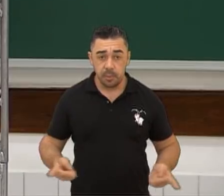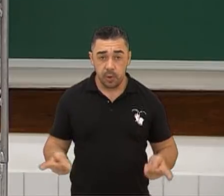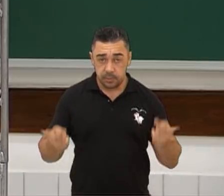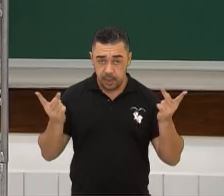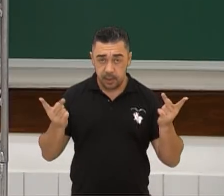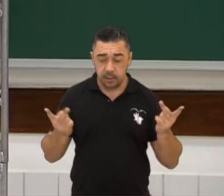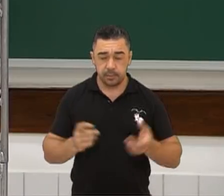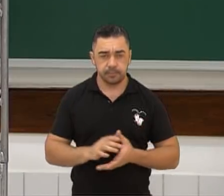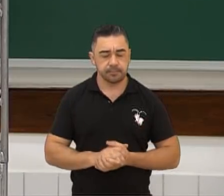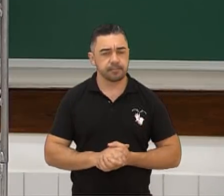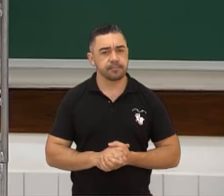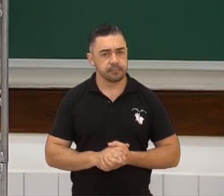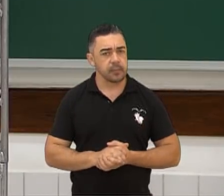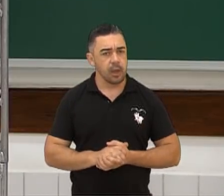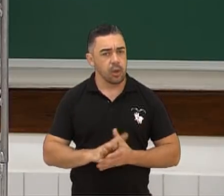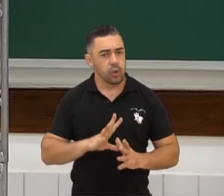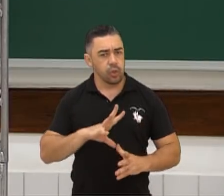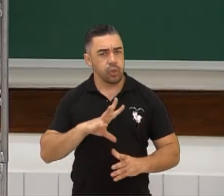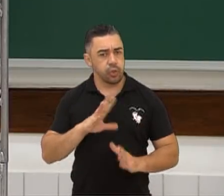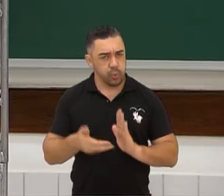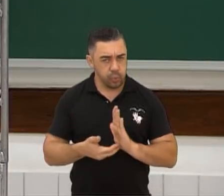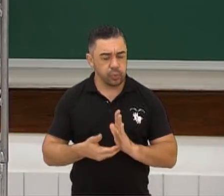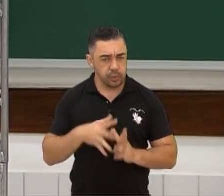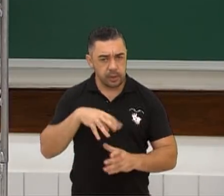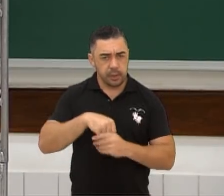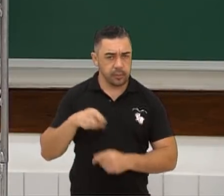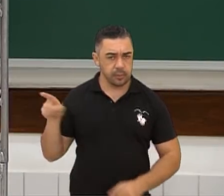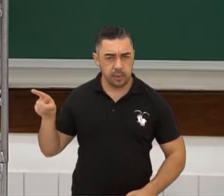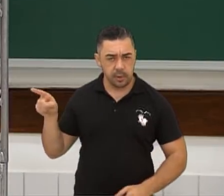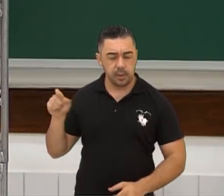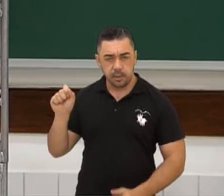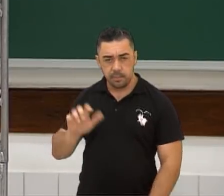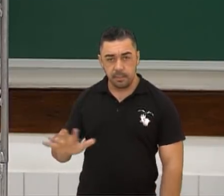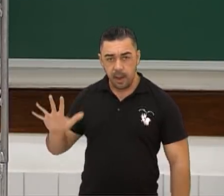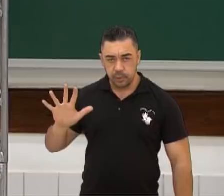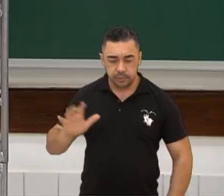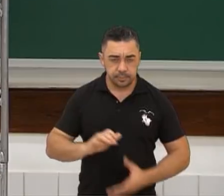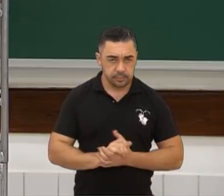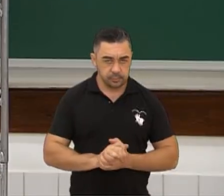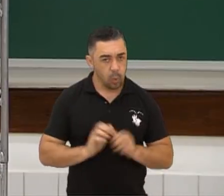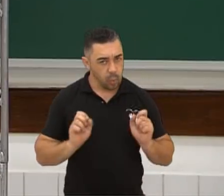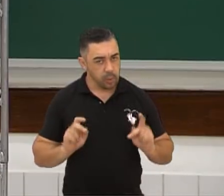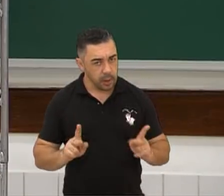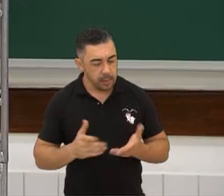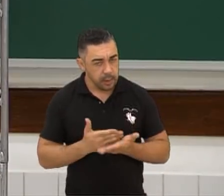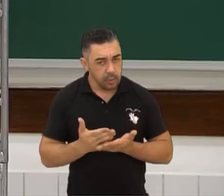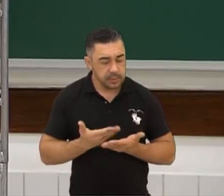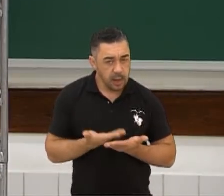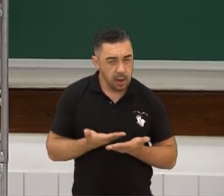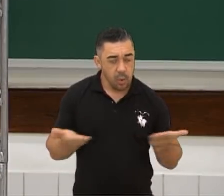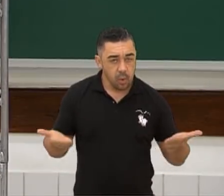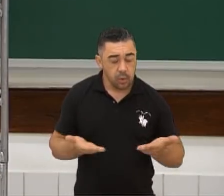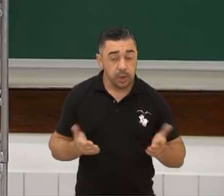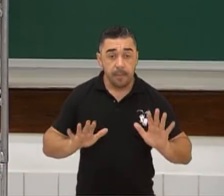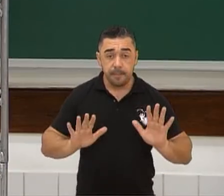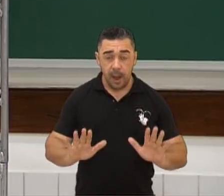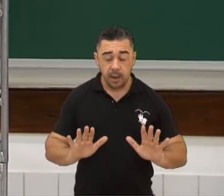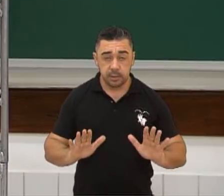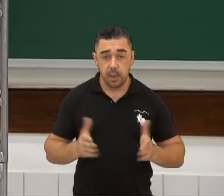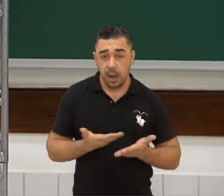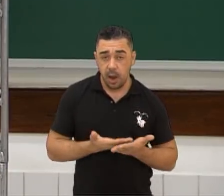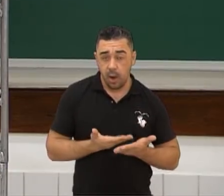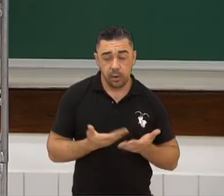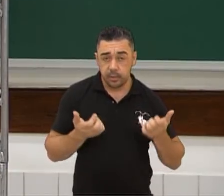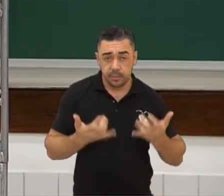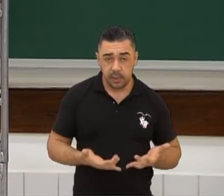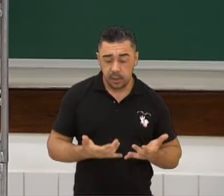prosperidade. Todos esses elementos presentes nessa imagem. Ok, isso é para introduzir a aula de hoje, mas a gente não vai falar na aula de hoje